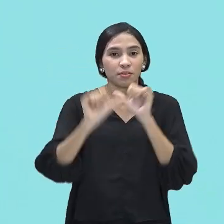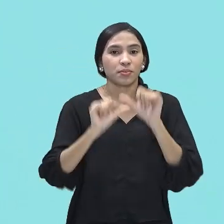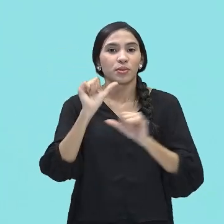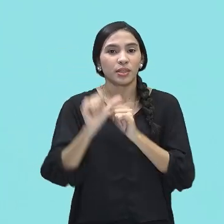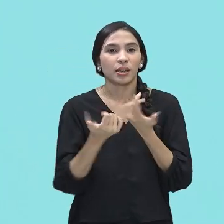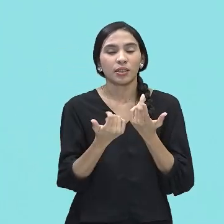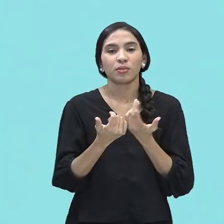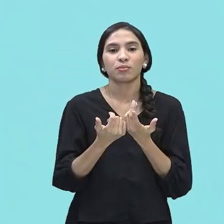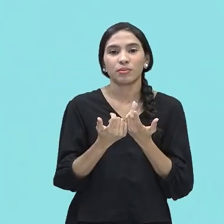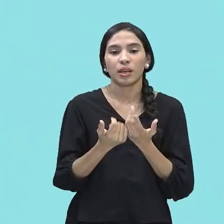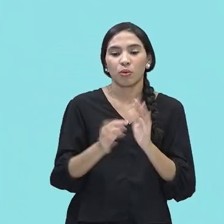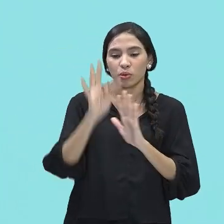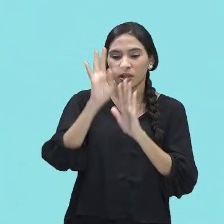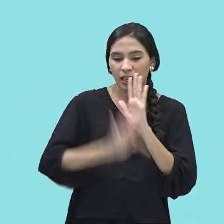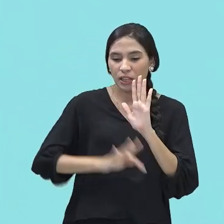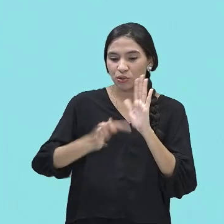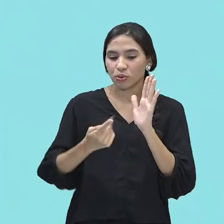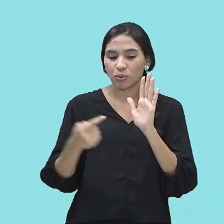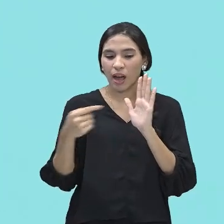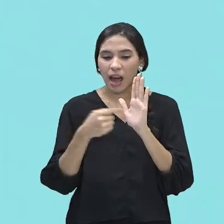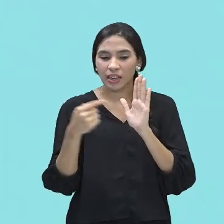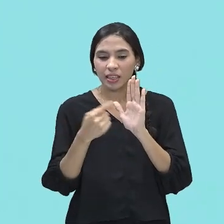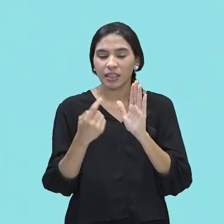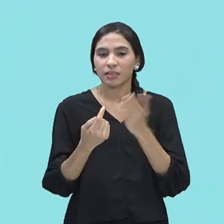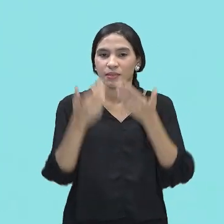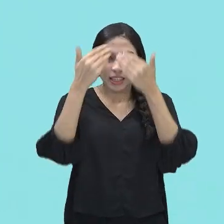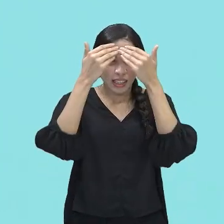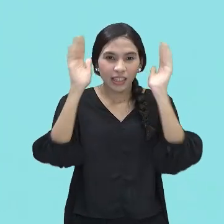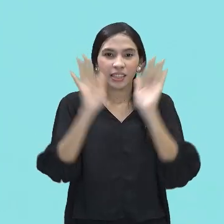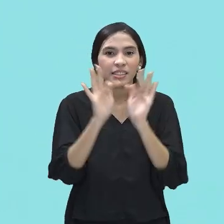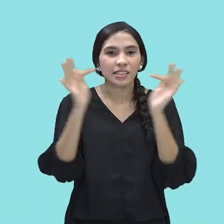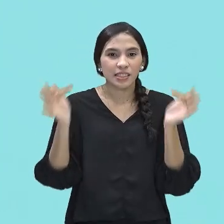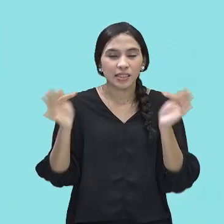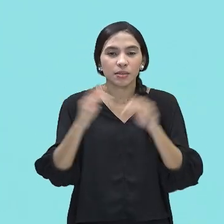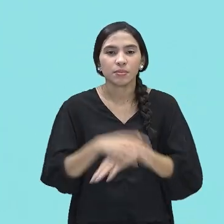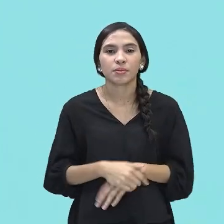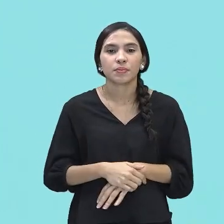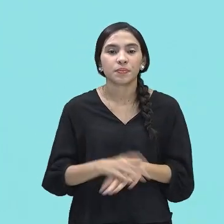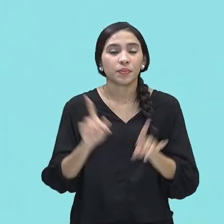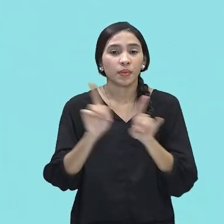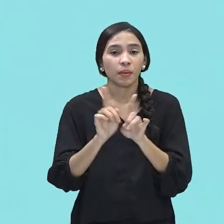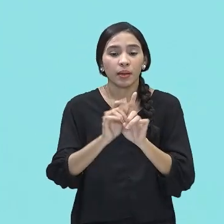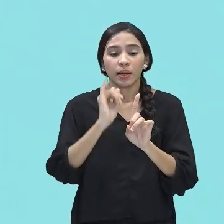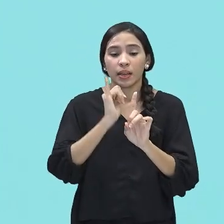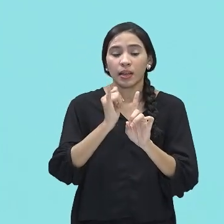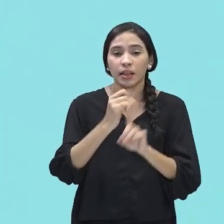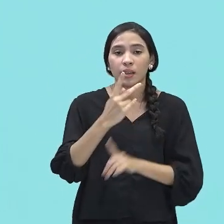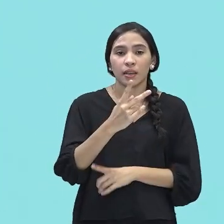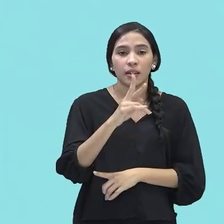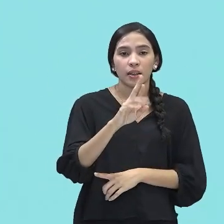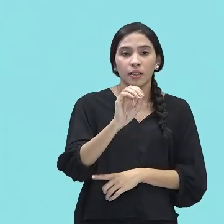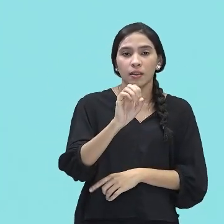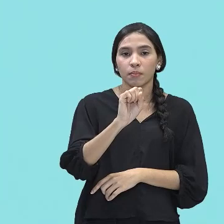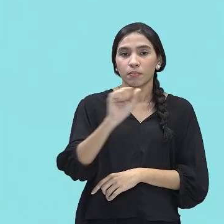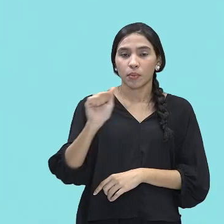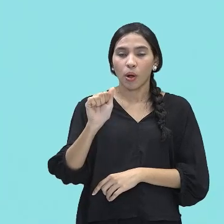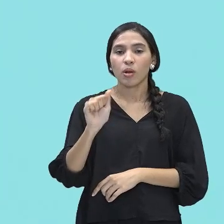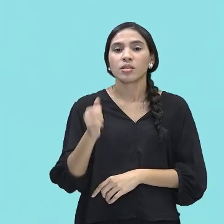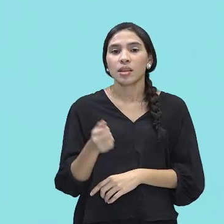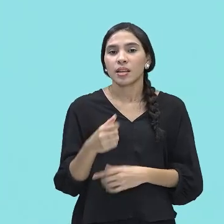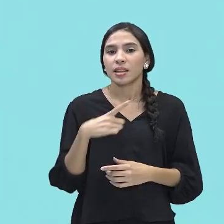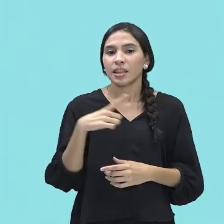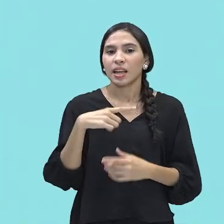mais fragmentado, né? E em muitos momentos, se vocês perceberam lá, a prosa da Clarice Lispector, como eu falei para vocês, dá